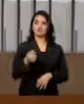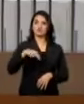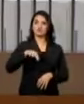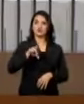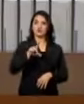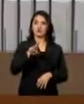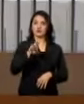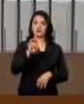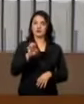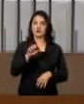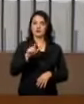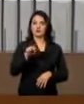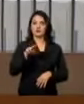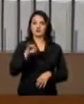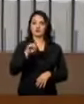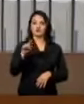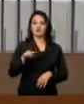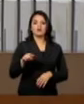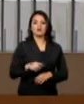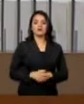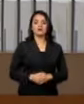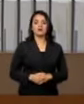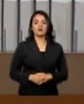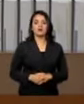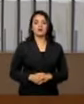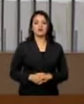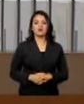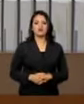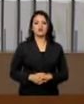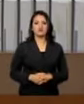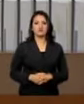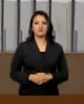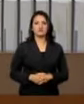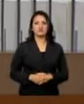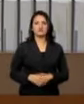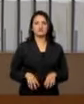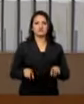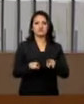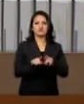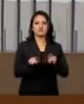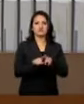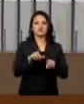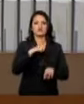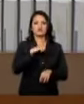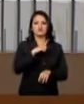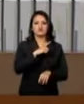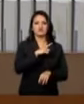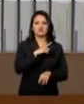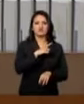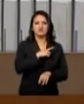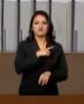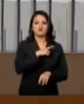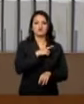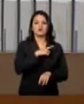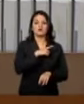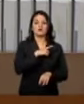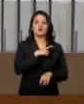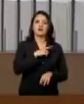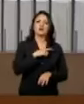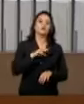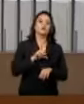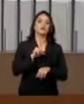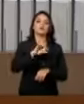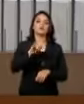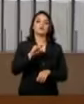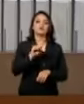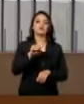União, e, por fim, falará pela Procuradoria-Geral da República, o doutor José Bonifácio Borges de Andrada,